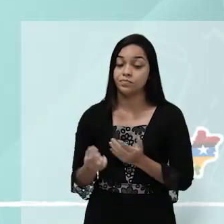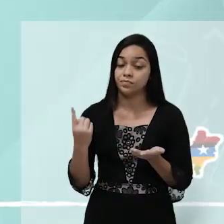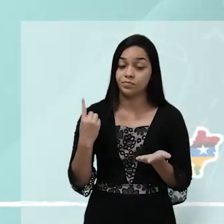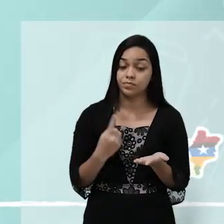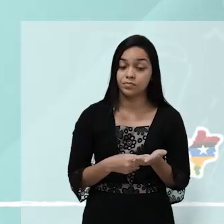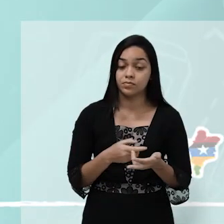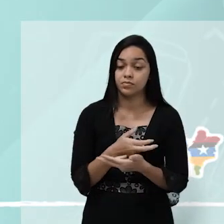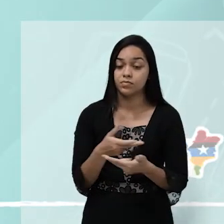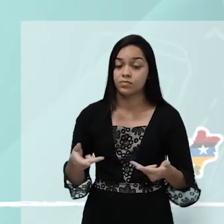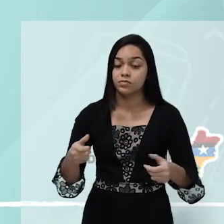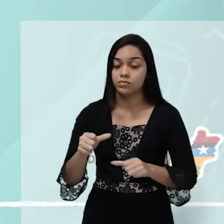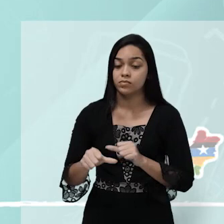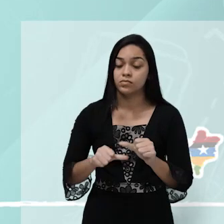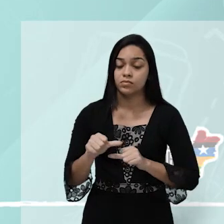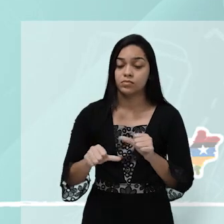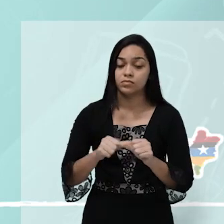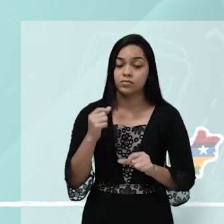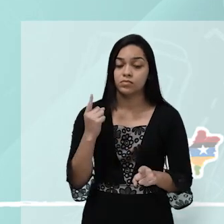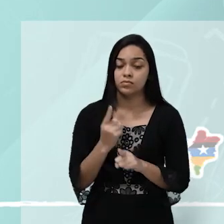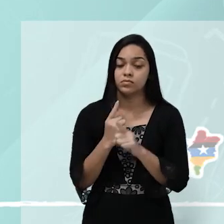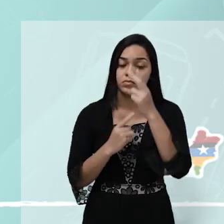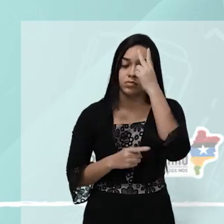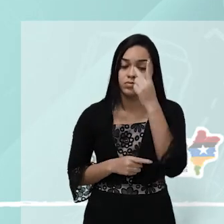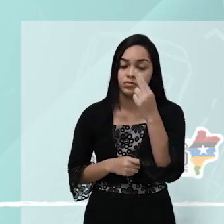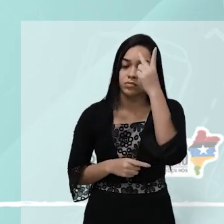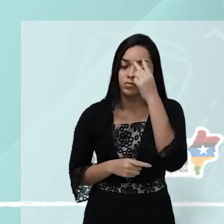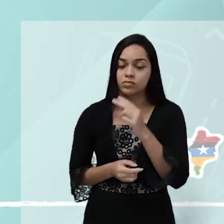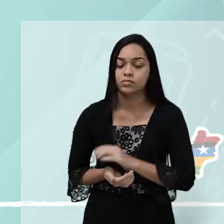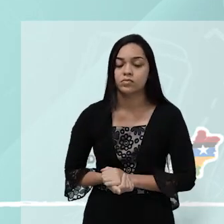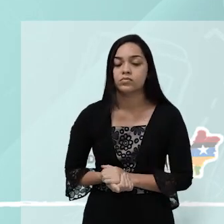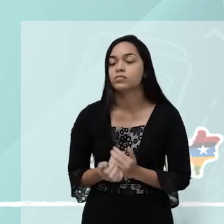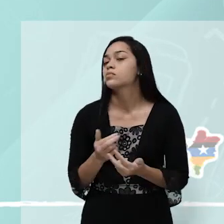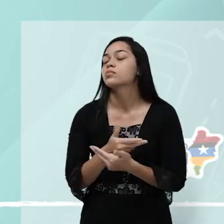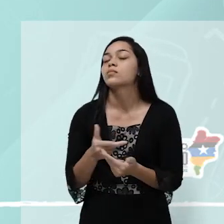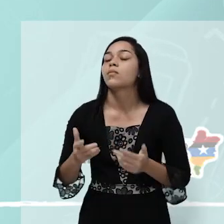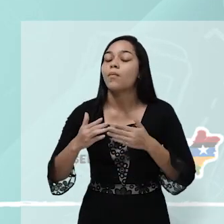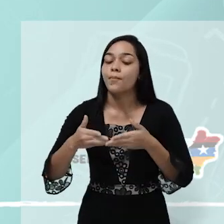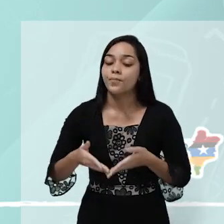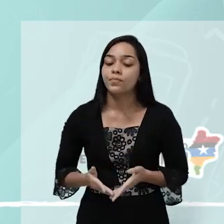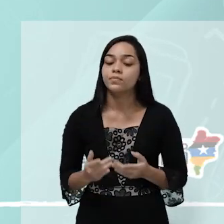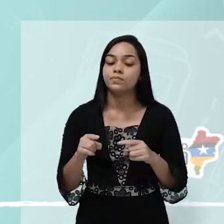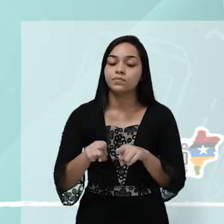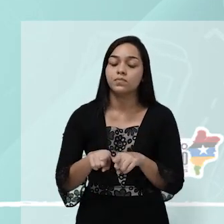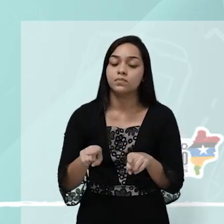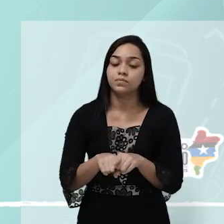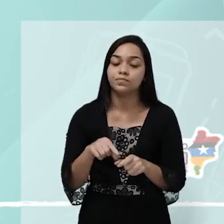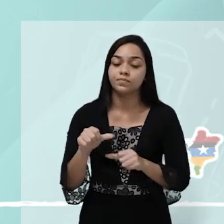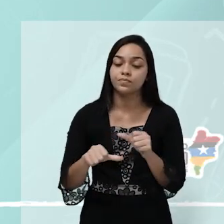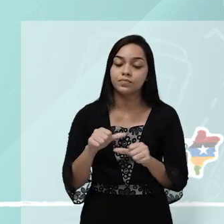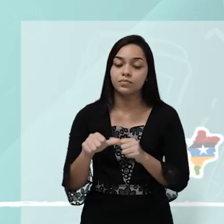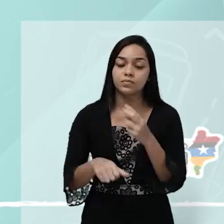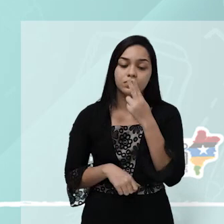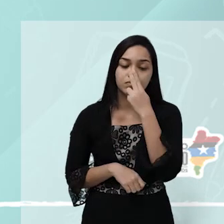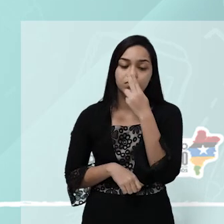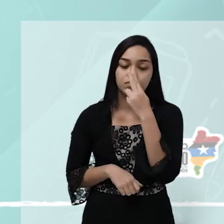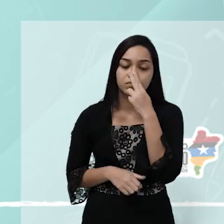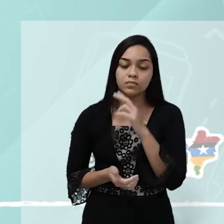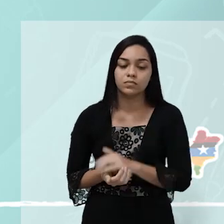Esse momento foi marcado por grandes transformações e descobertas históricas, como as grandes navegações, a reforma